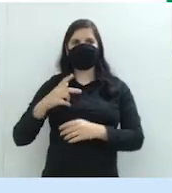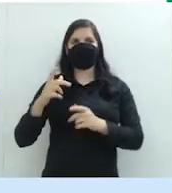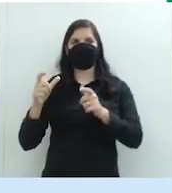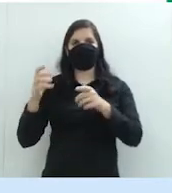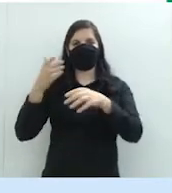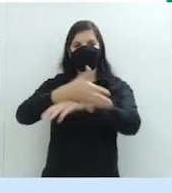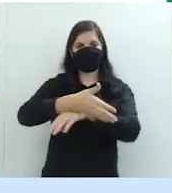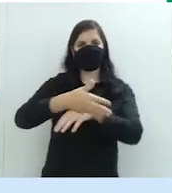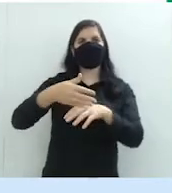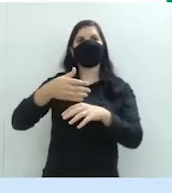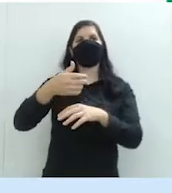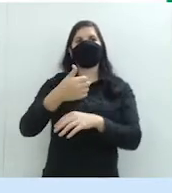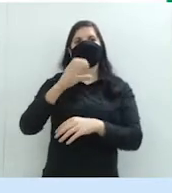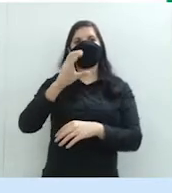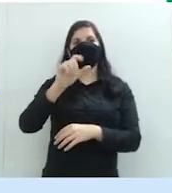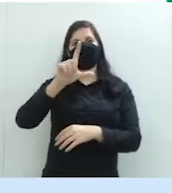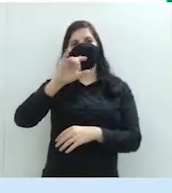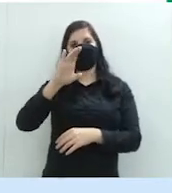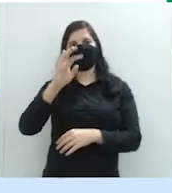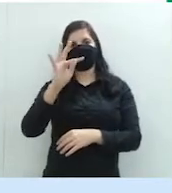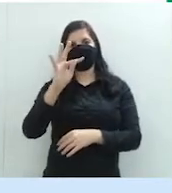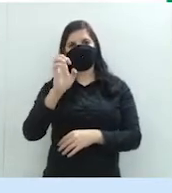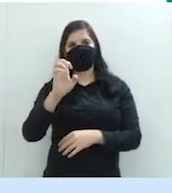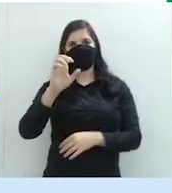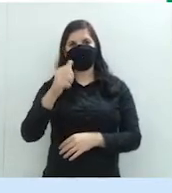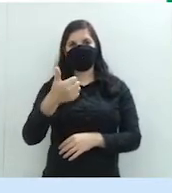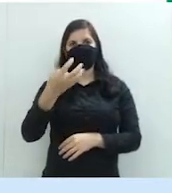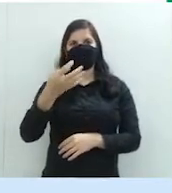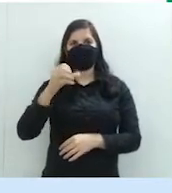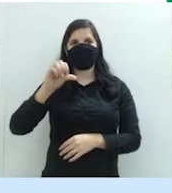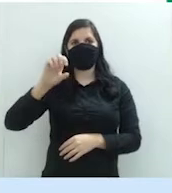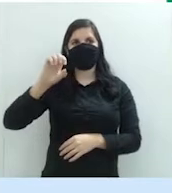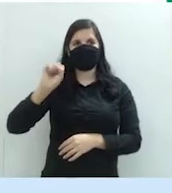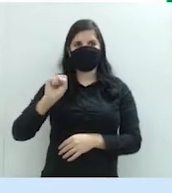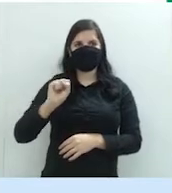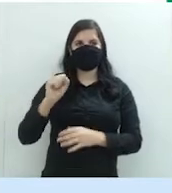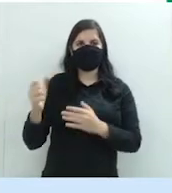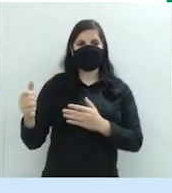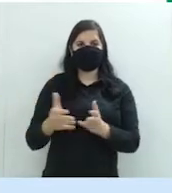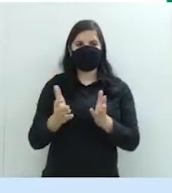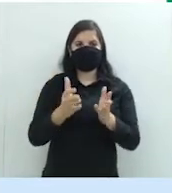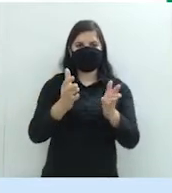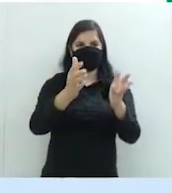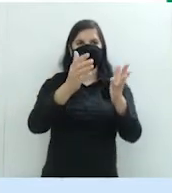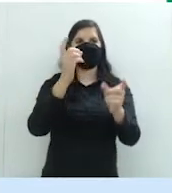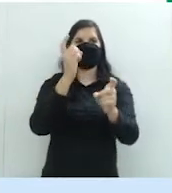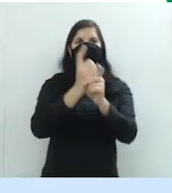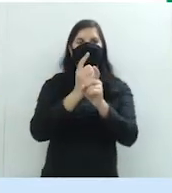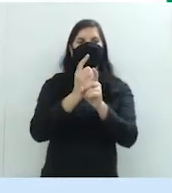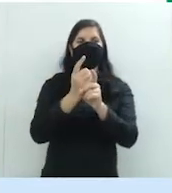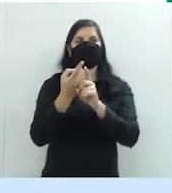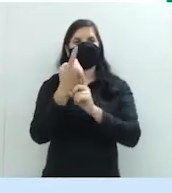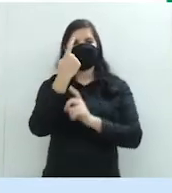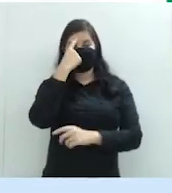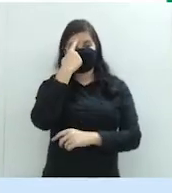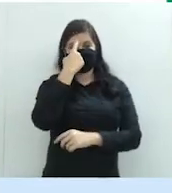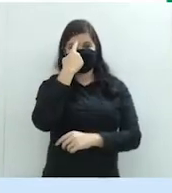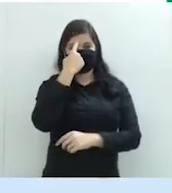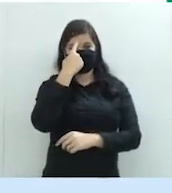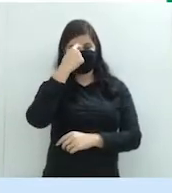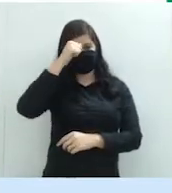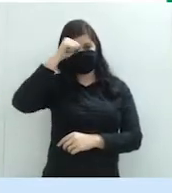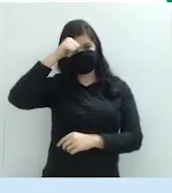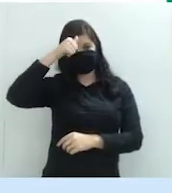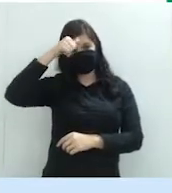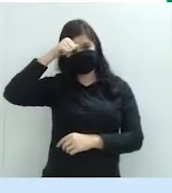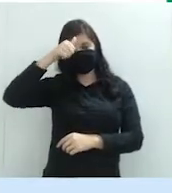Calicut em 1498, descobrindo que um novo caminho para as Índias, né? Um novo